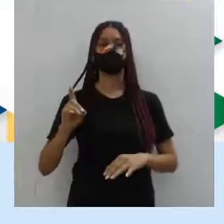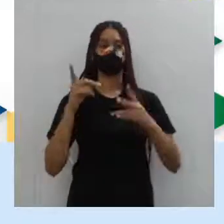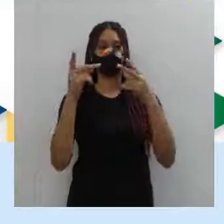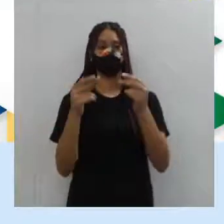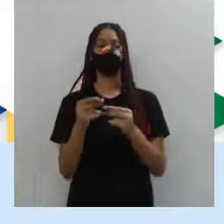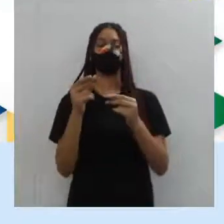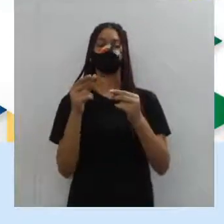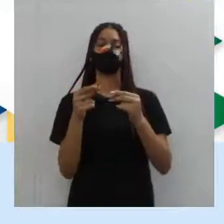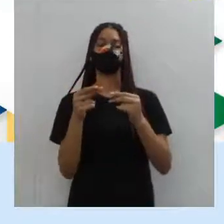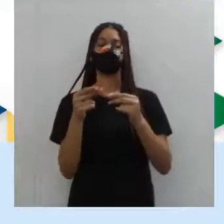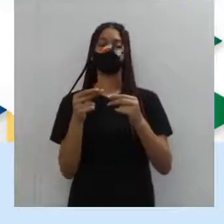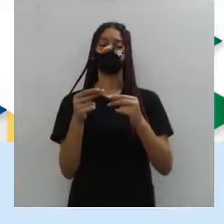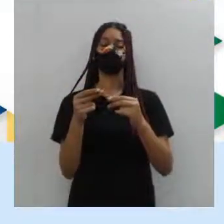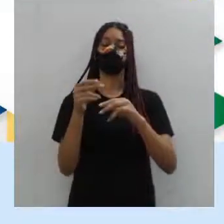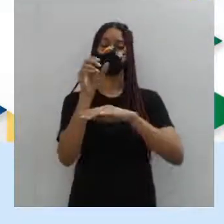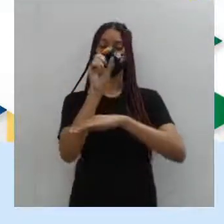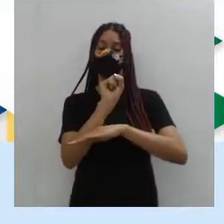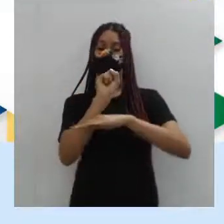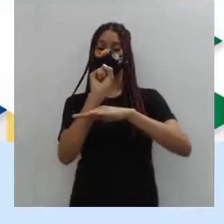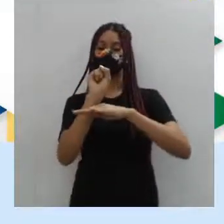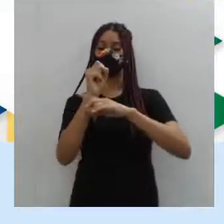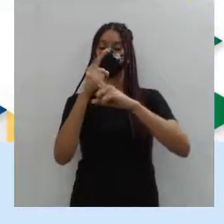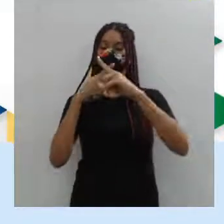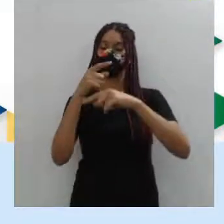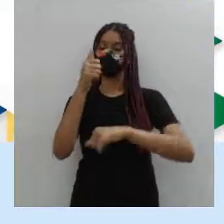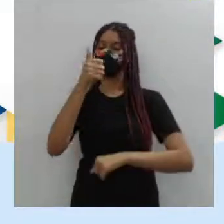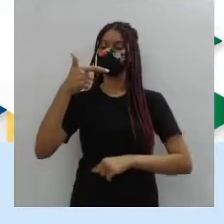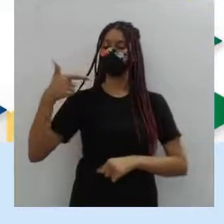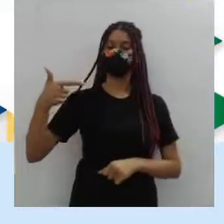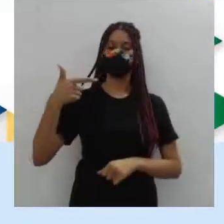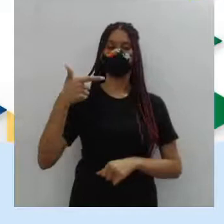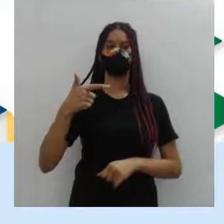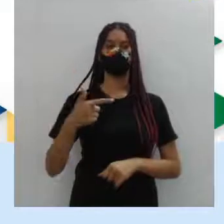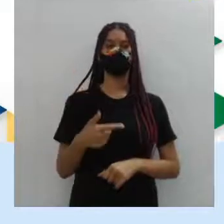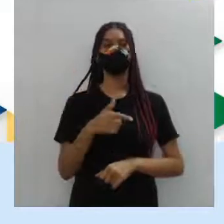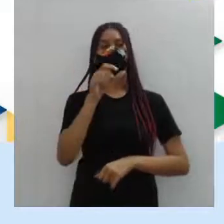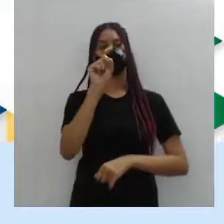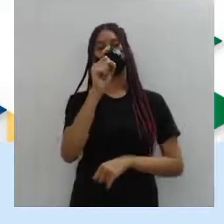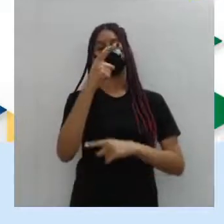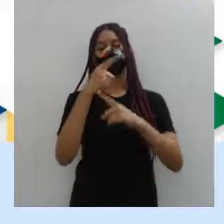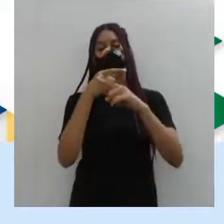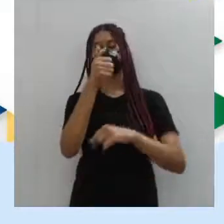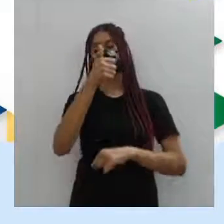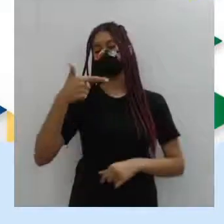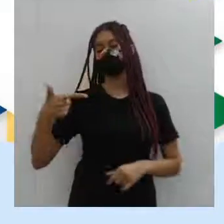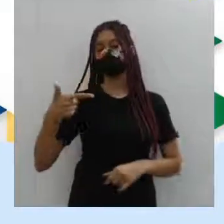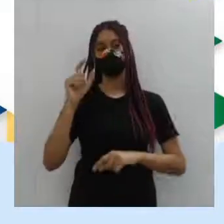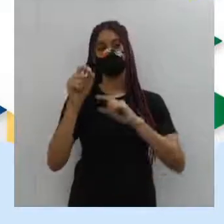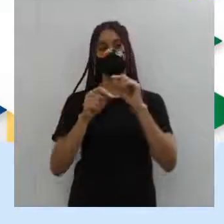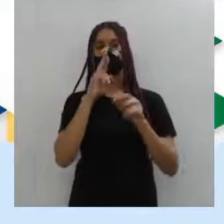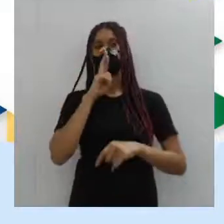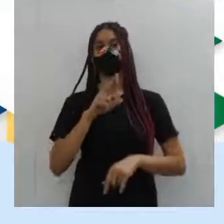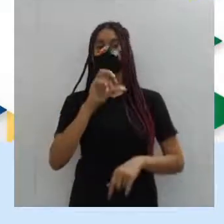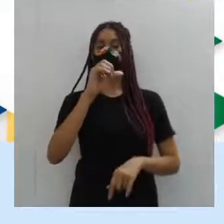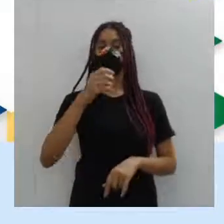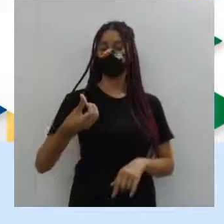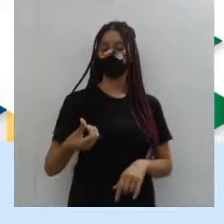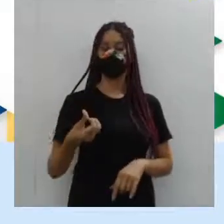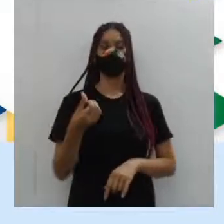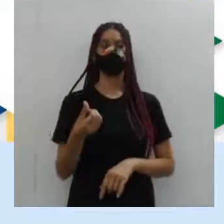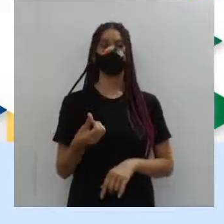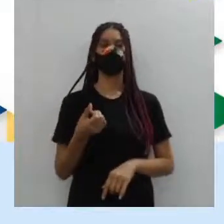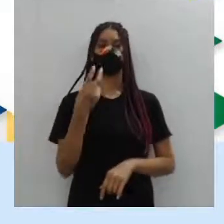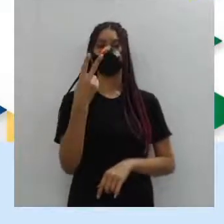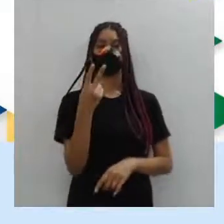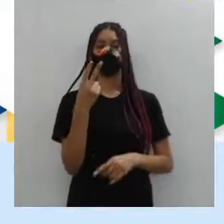igual a 8 vezes 12. 8 vezes 12, 96. Esse 2 que está multiplicando o D